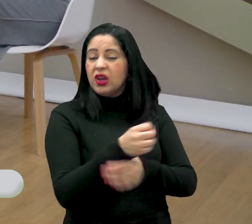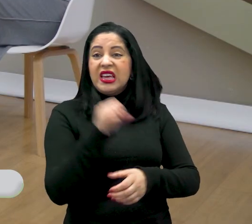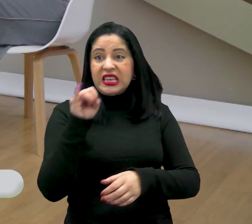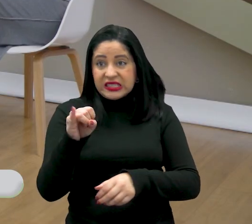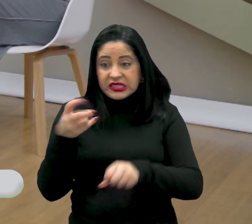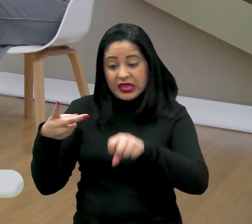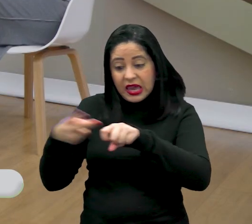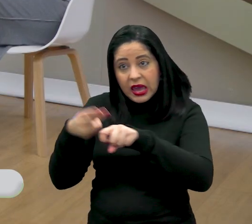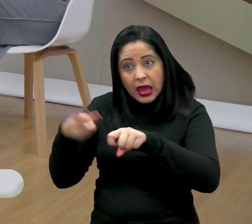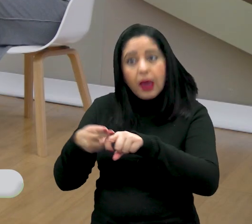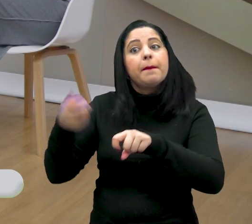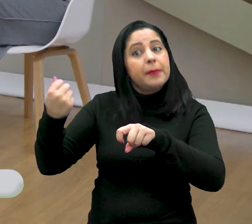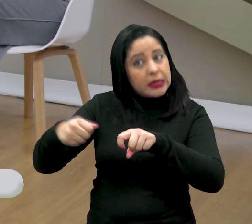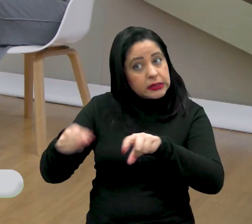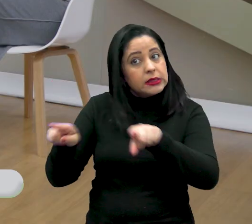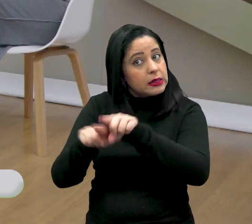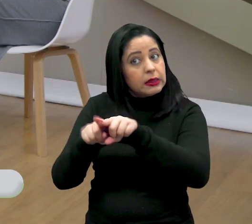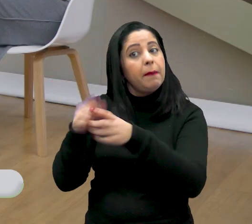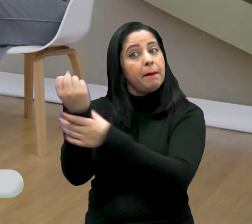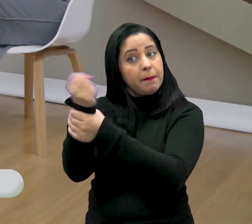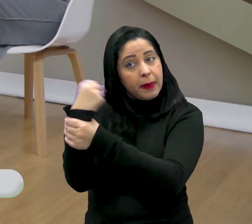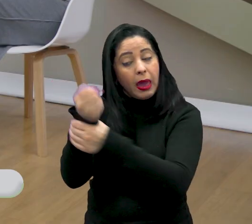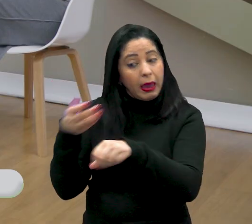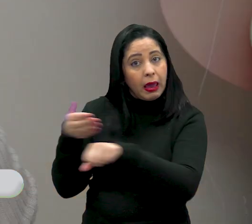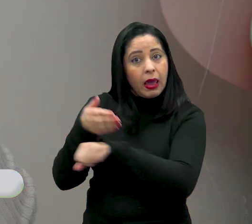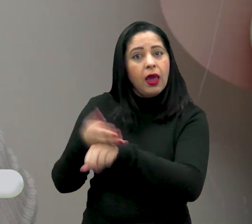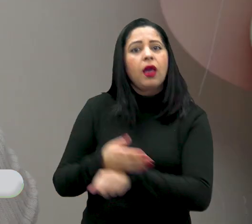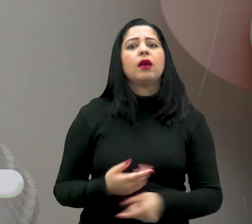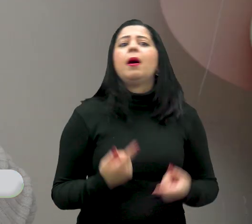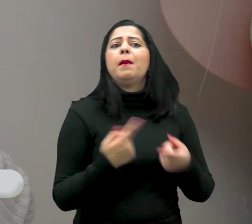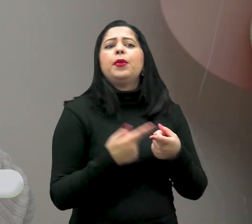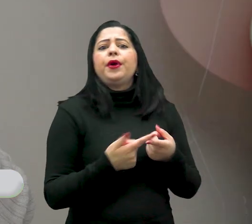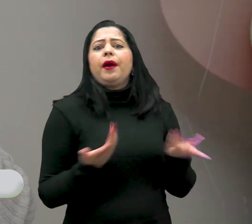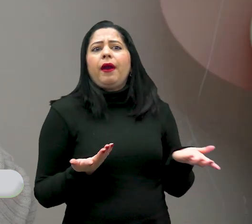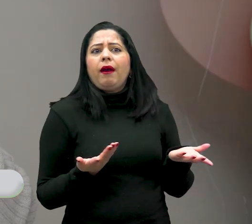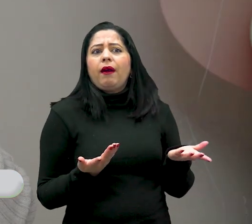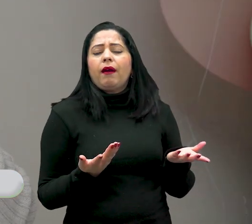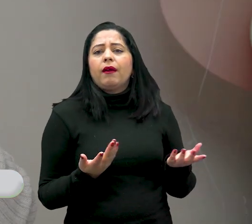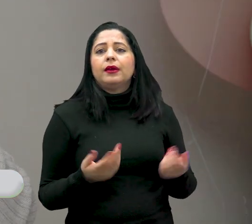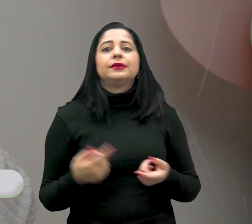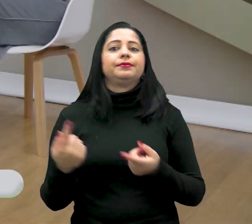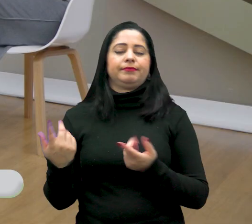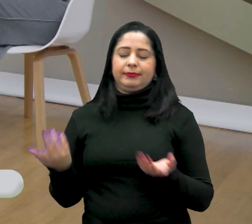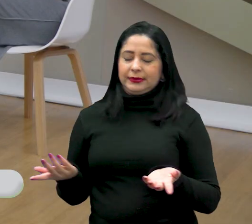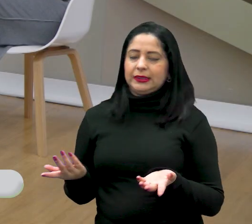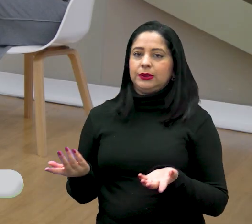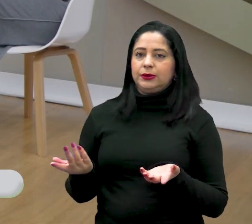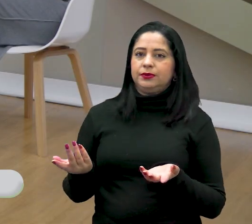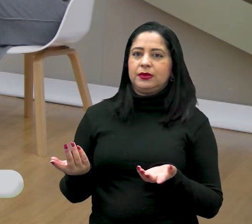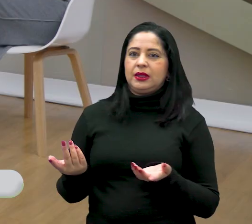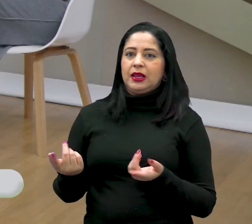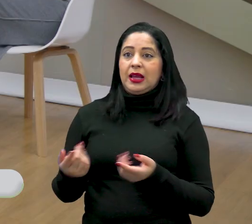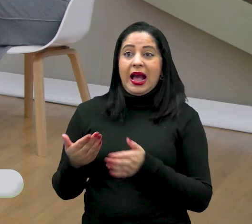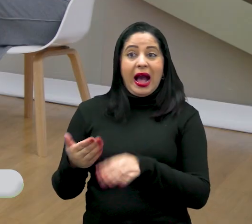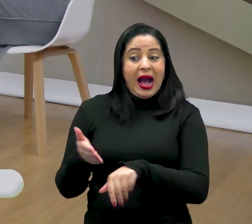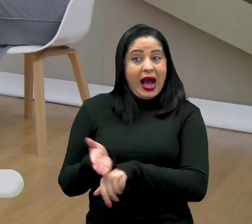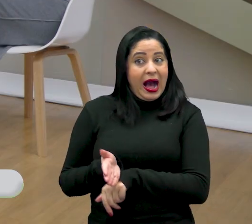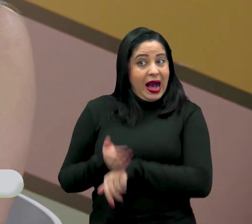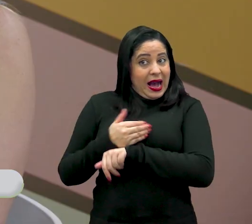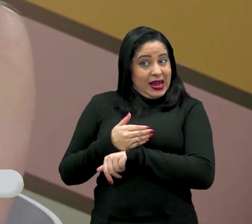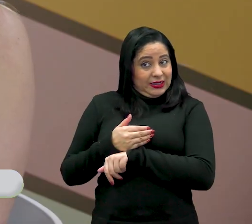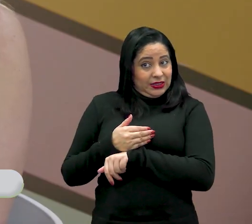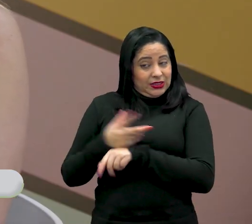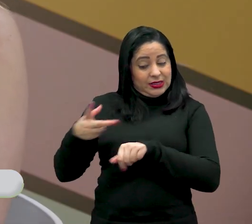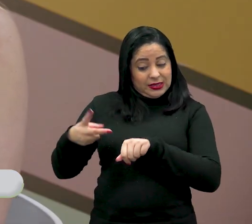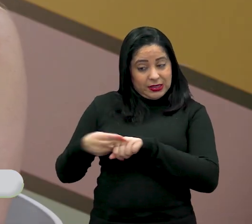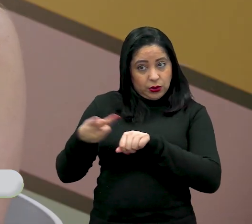operasse, iria precisar. Ia também? Ia precisar. Por que não consegue abrir mão da fisio nunca? Tanto por questão